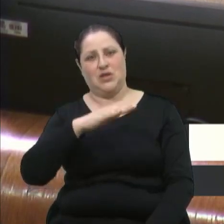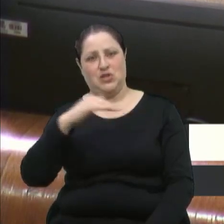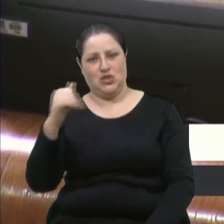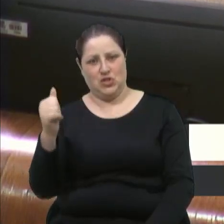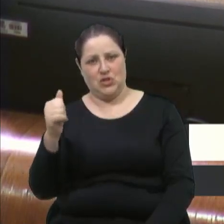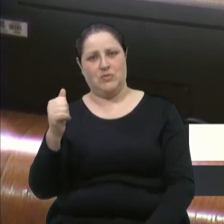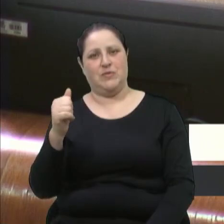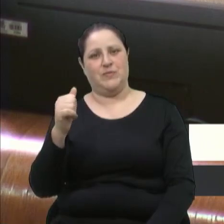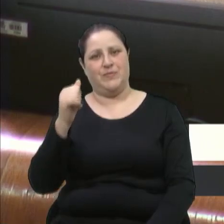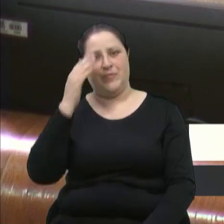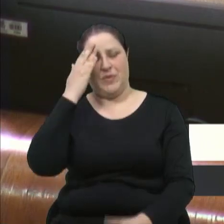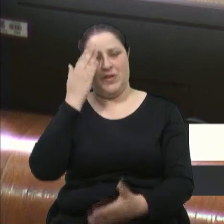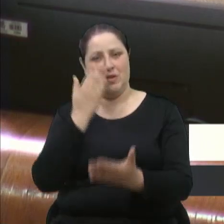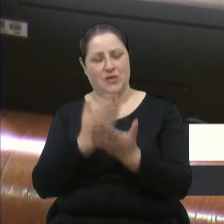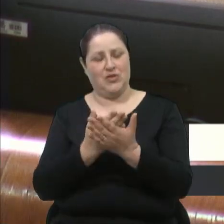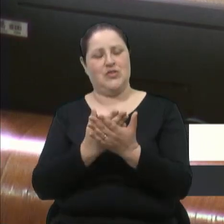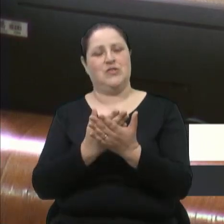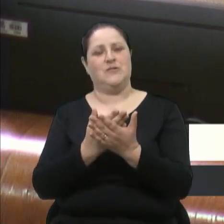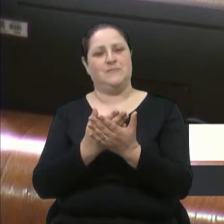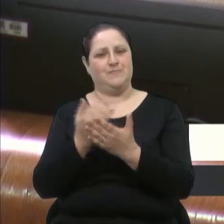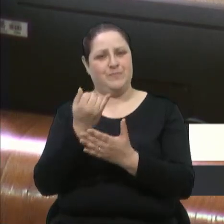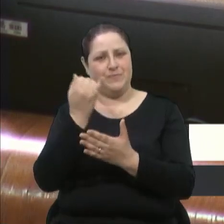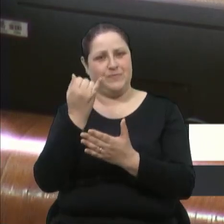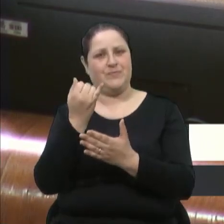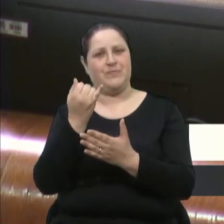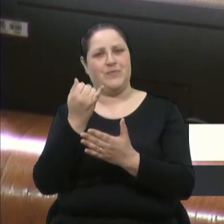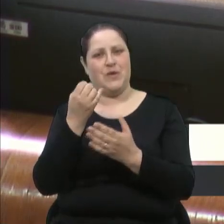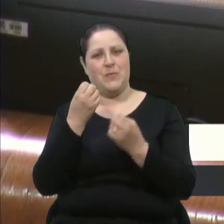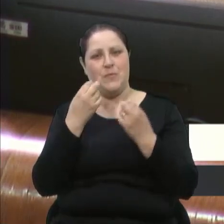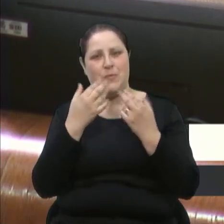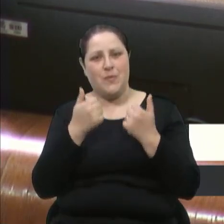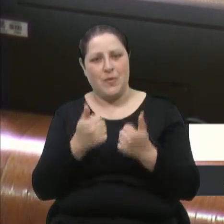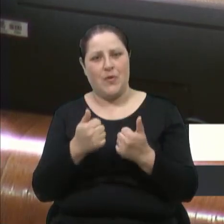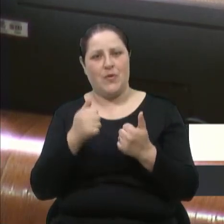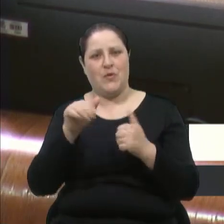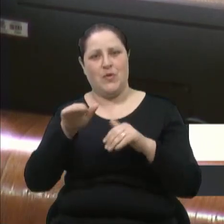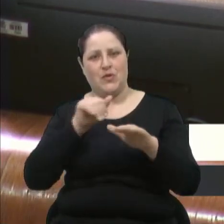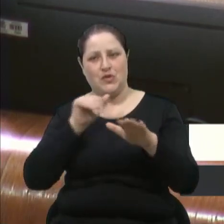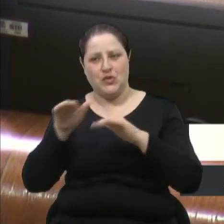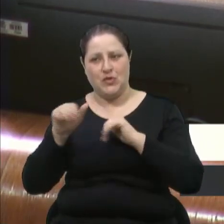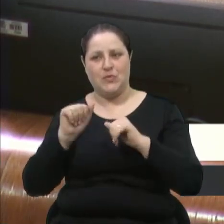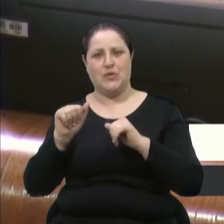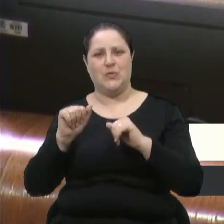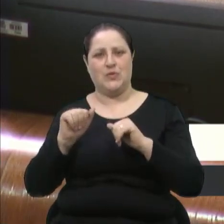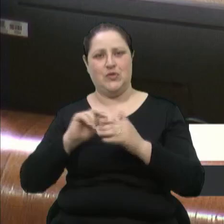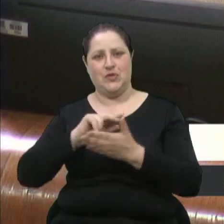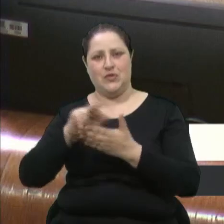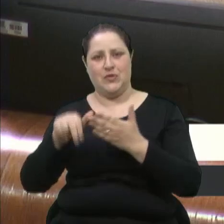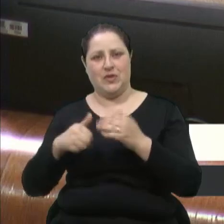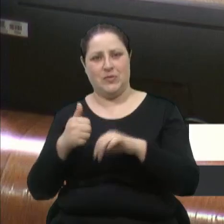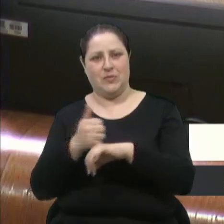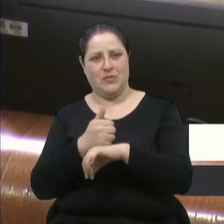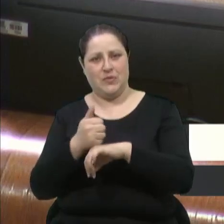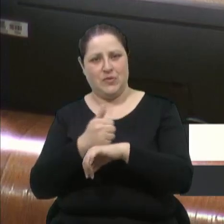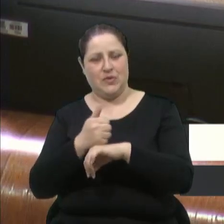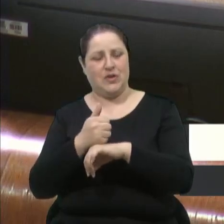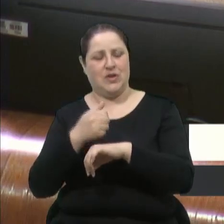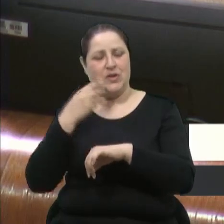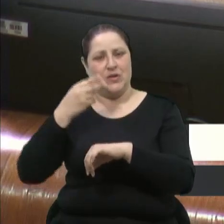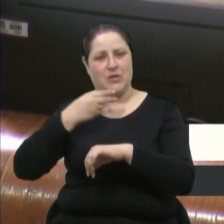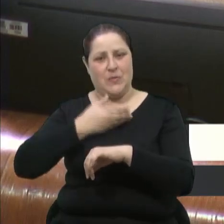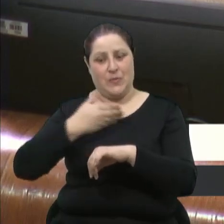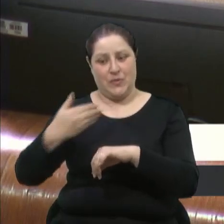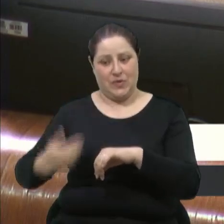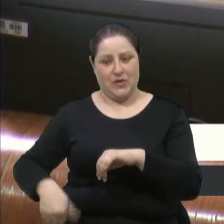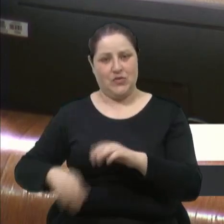a gente conseguiu mobilizar todas as forças políticas de diferentes correntes ideológicas que estiveram em Brasília e que estão olhando com